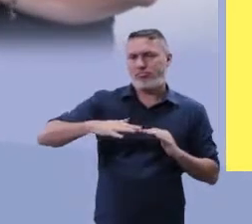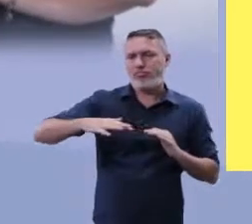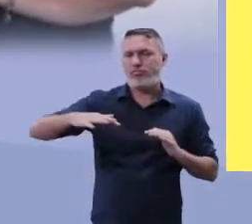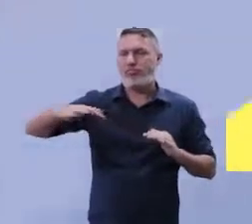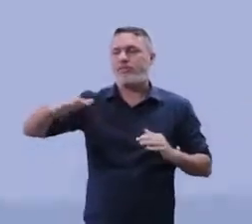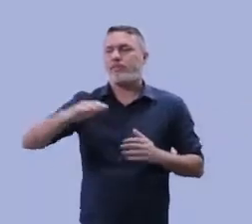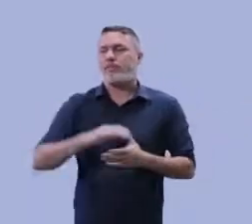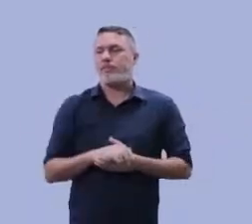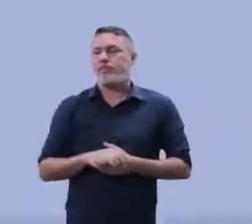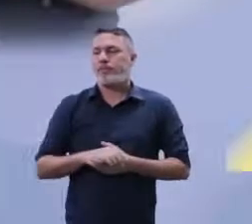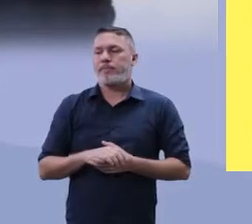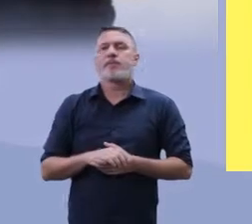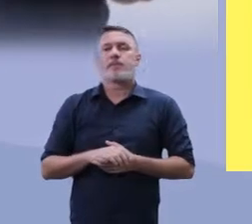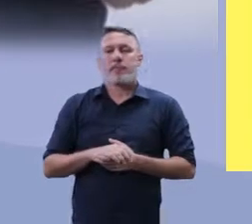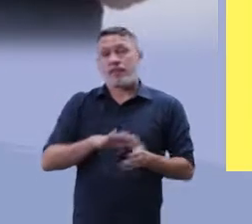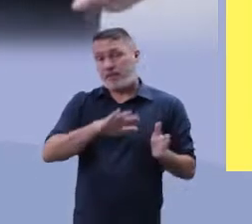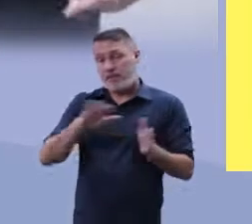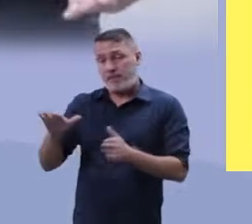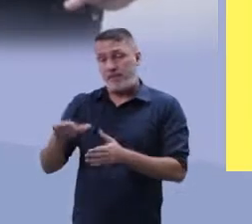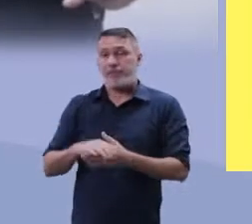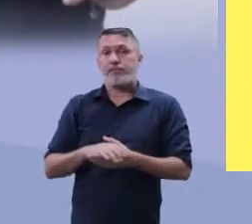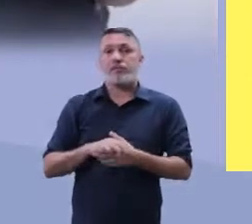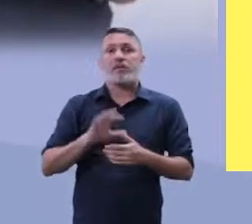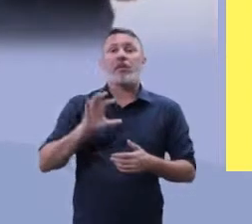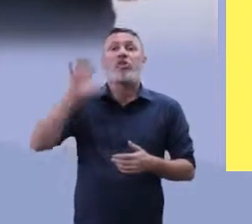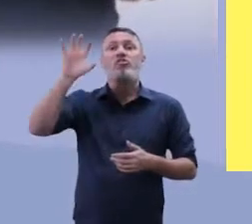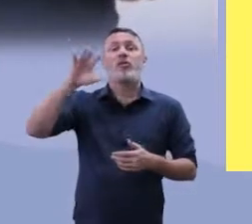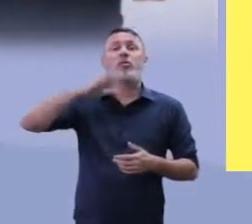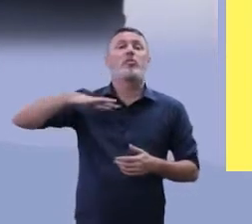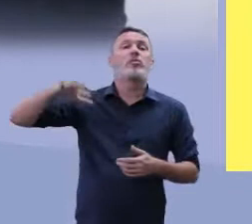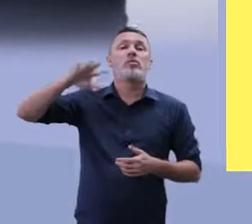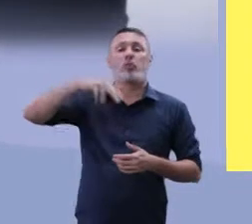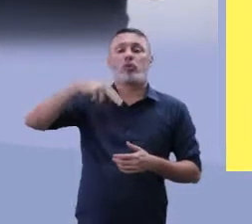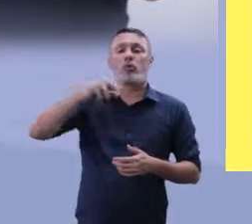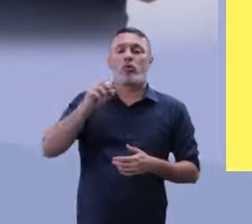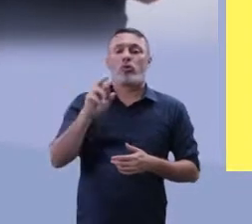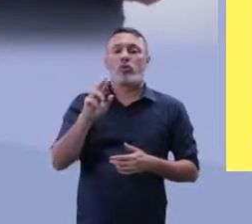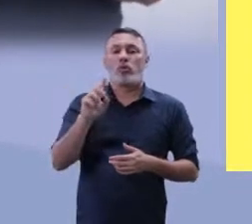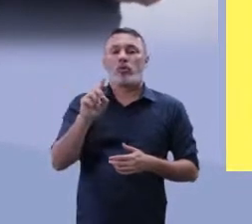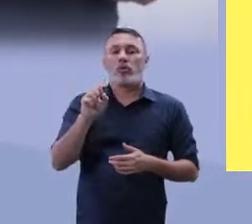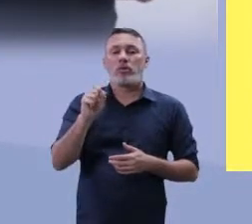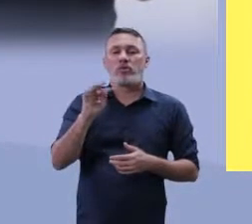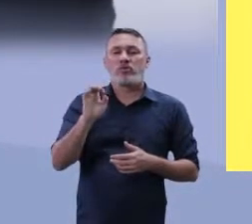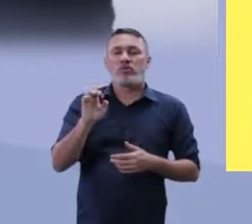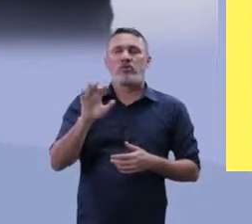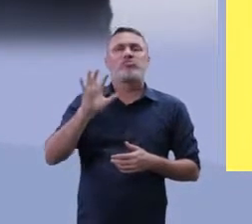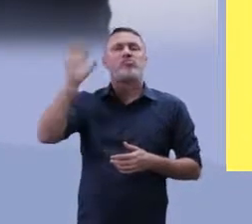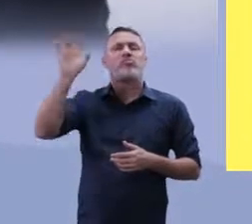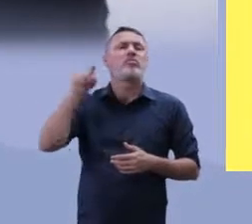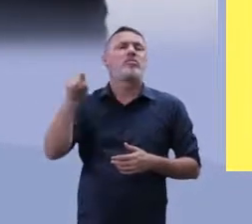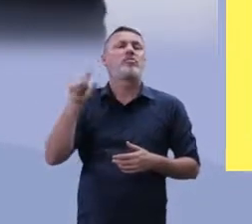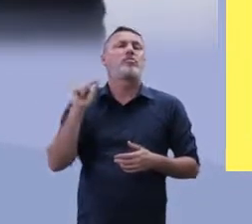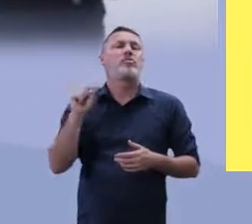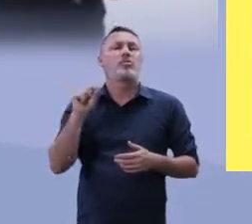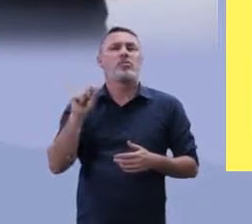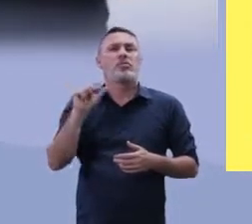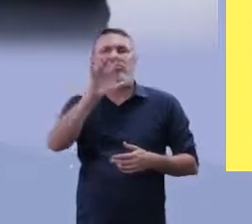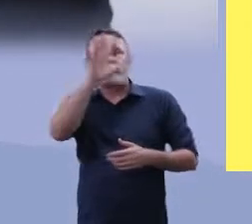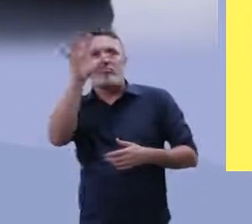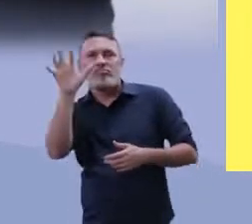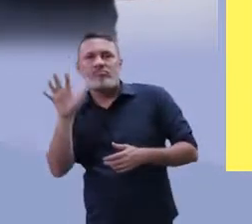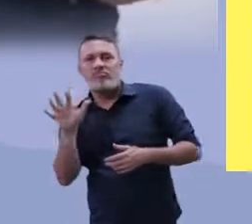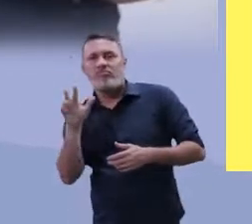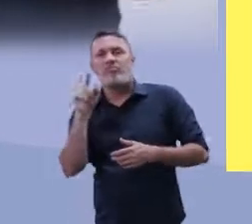seu esplendor. A região Nordeste, ela era a região que acomodava